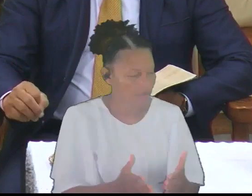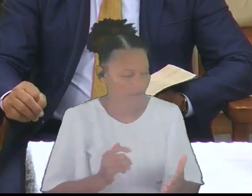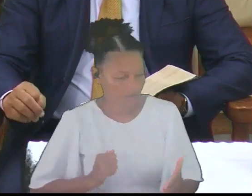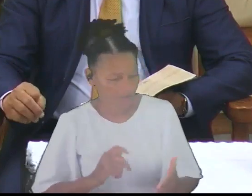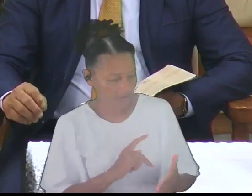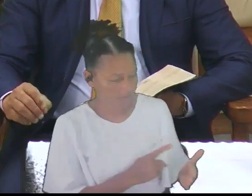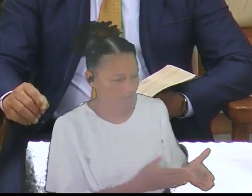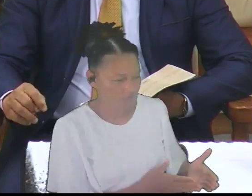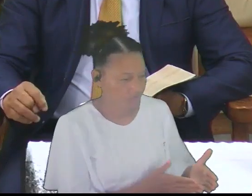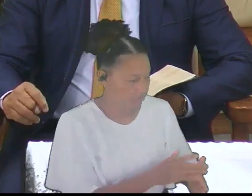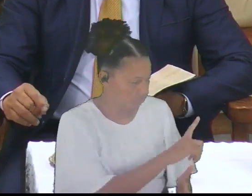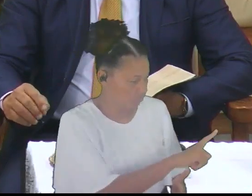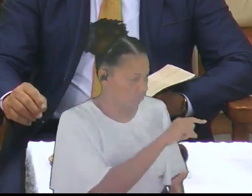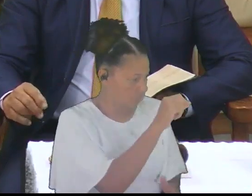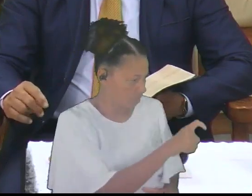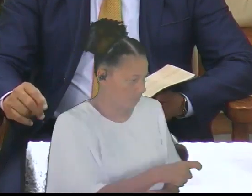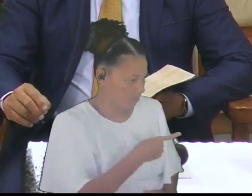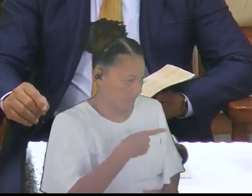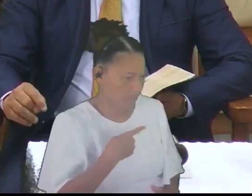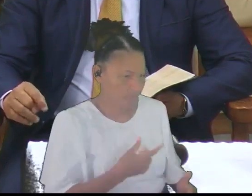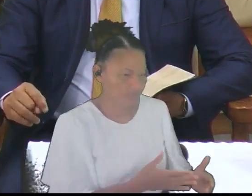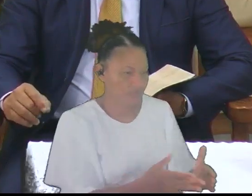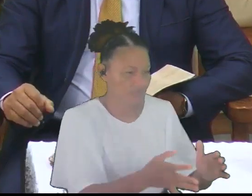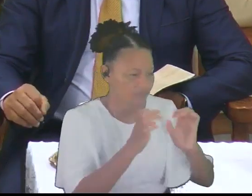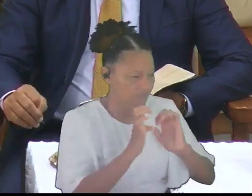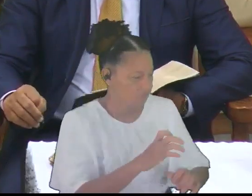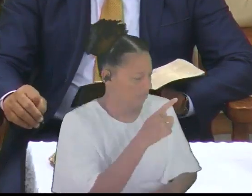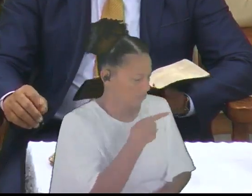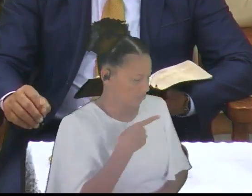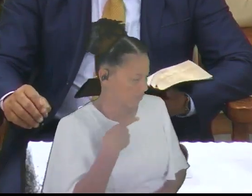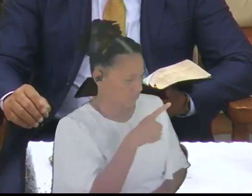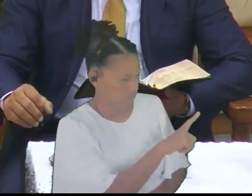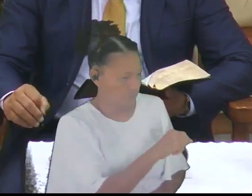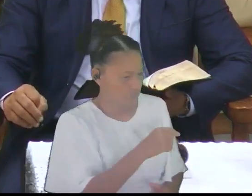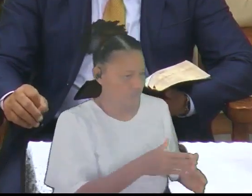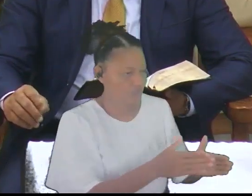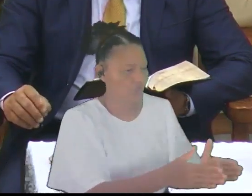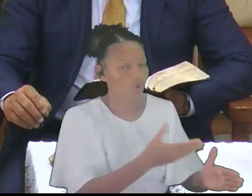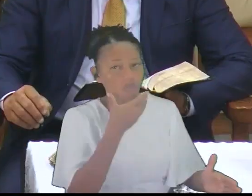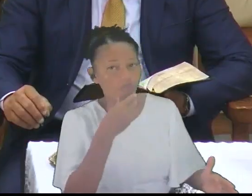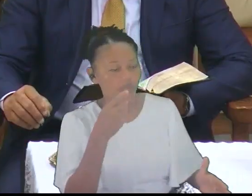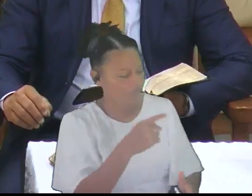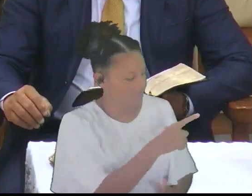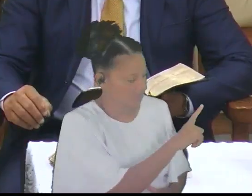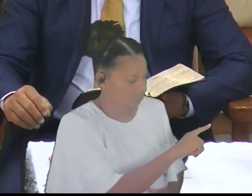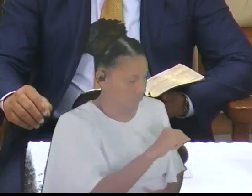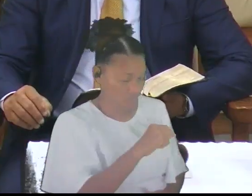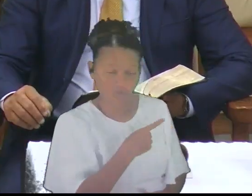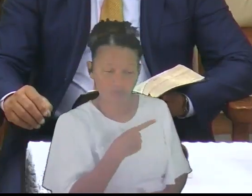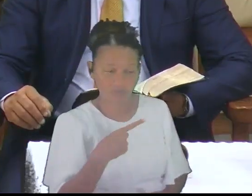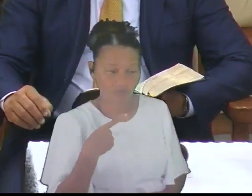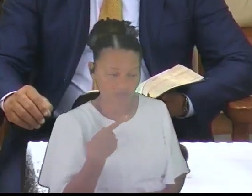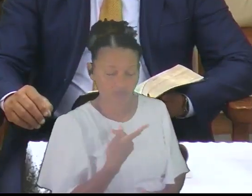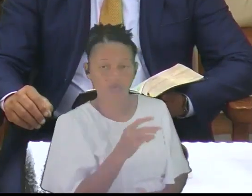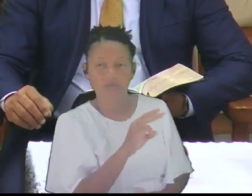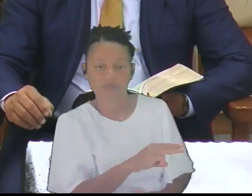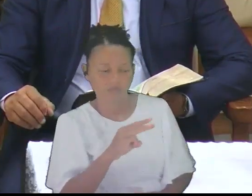para evangelistas, outros para profetas, outros para pastores e mestres, querendo o